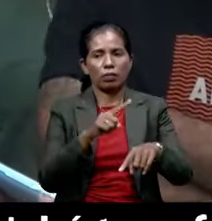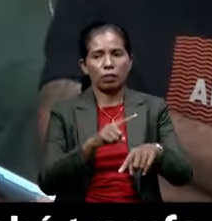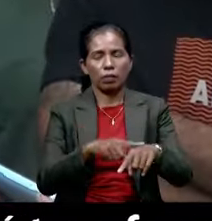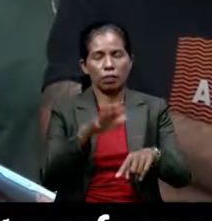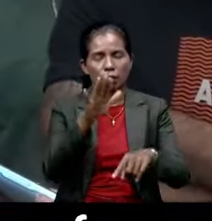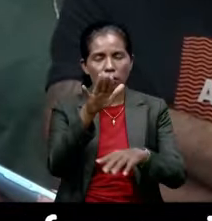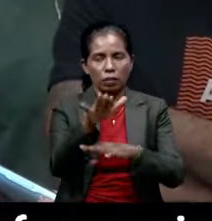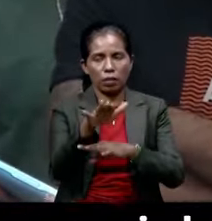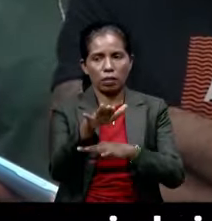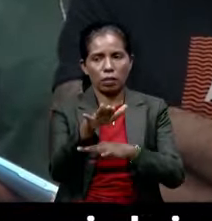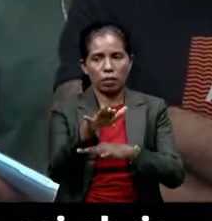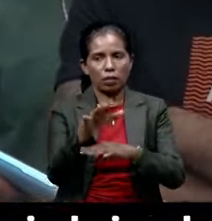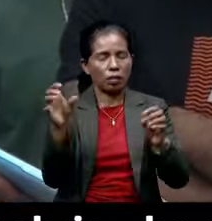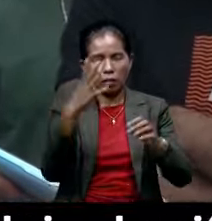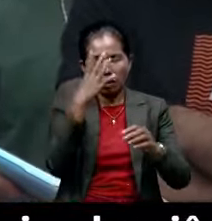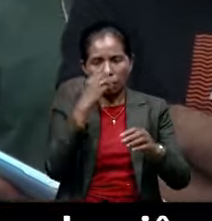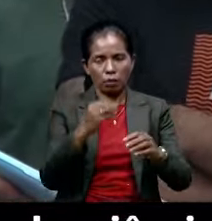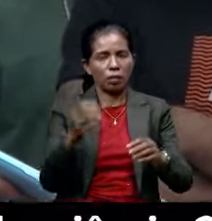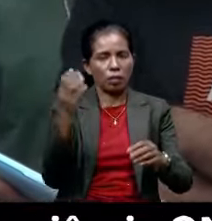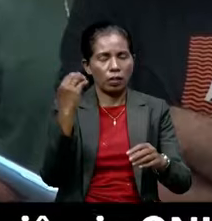loraik sir lahela una nene